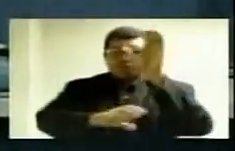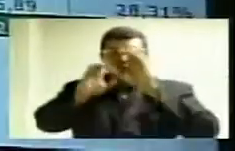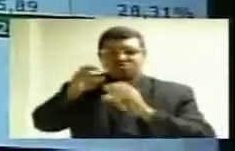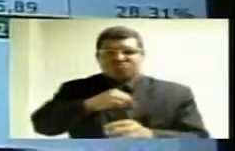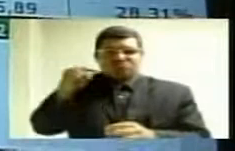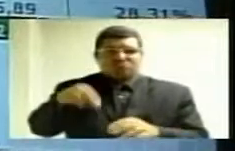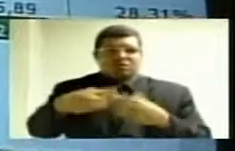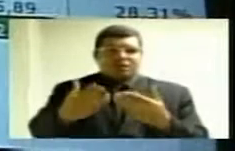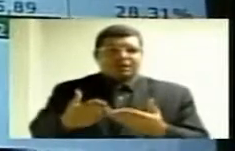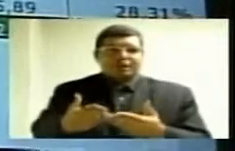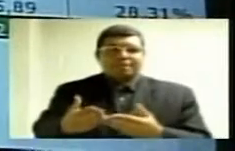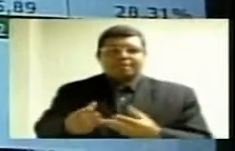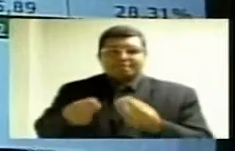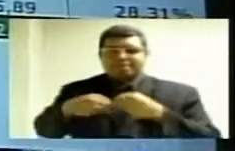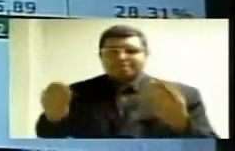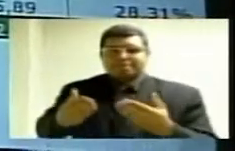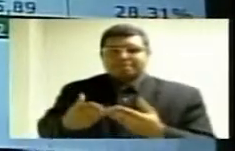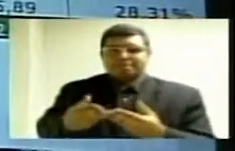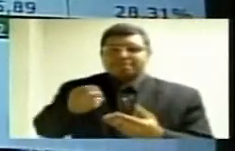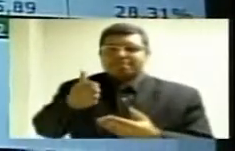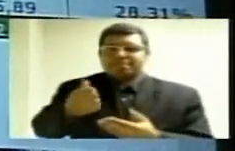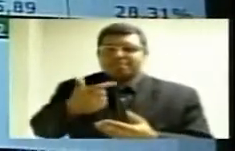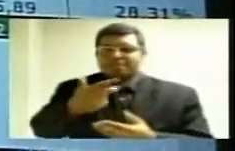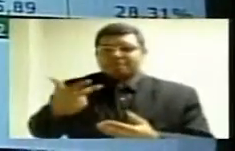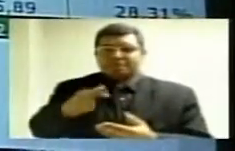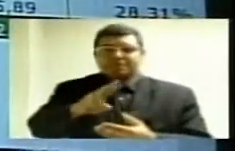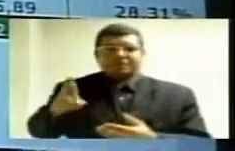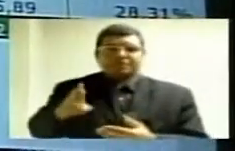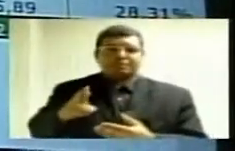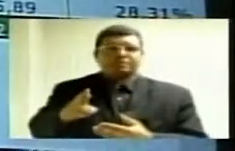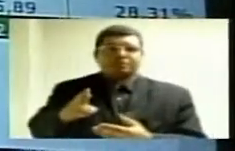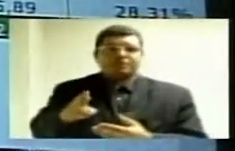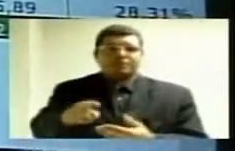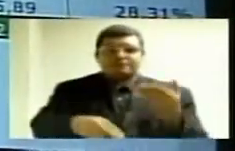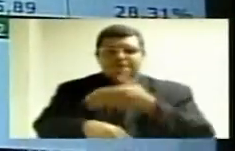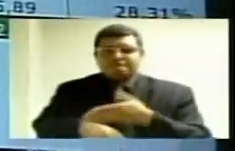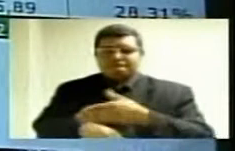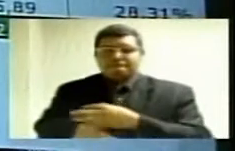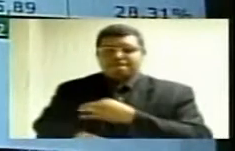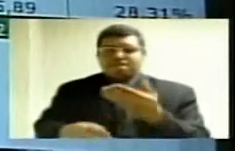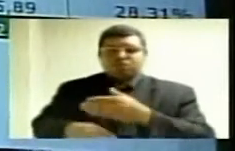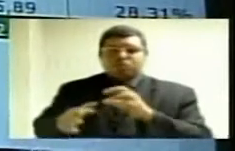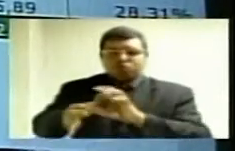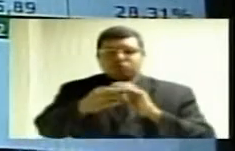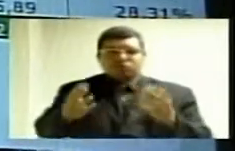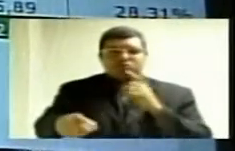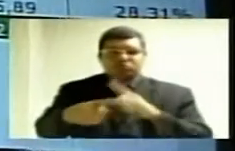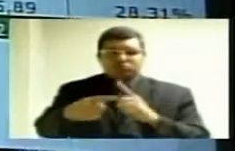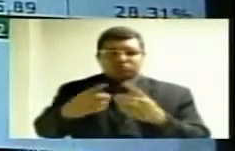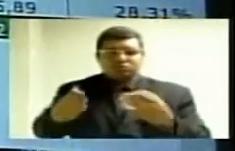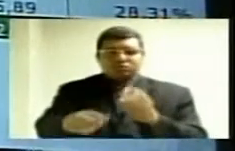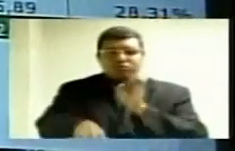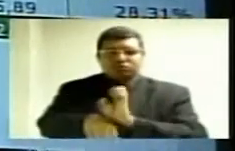região norte. E recebe apenas 2 bilhões de repasses voluntários da União.